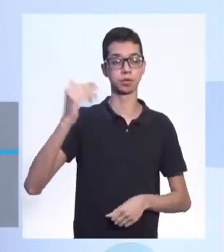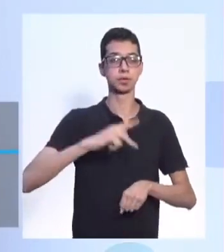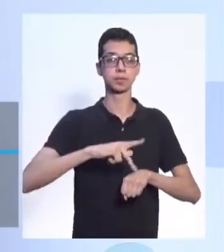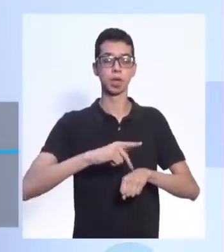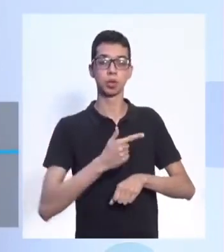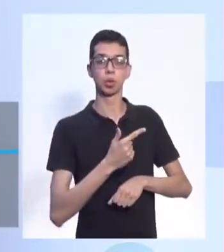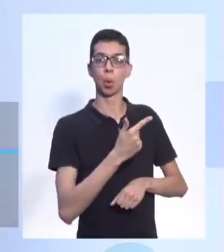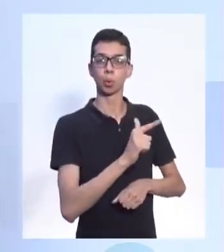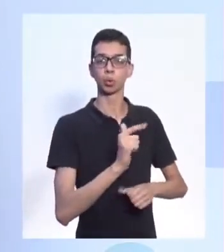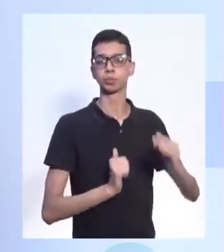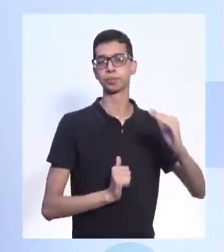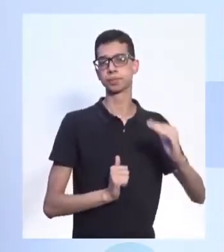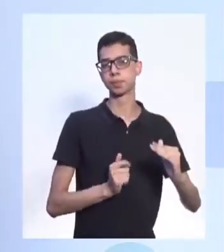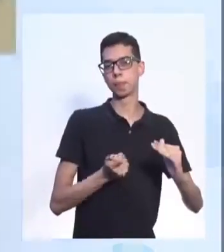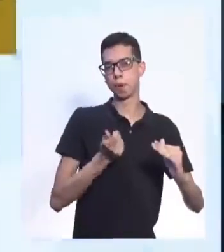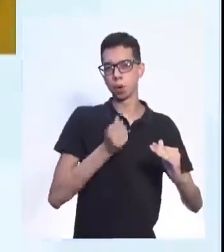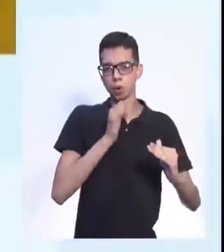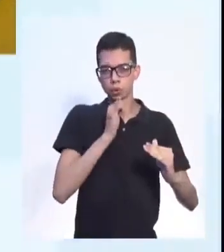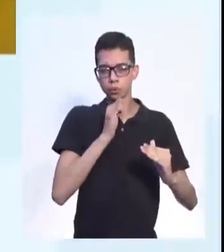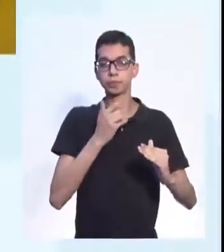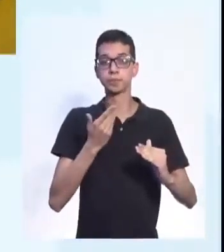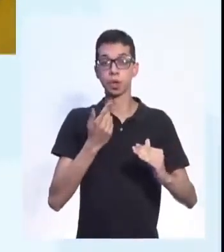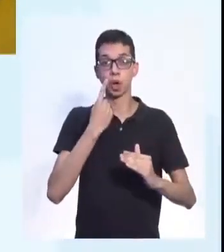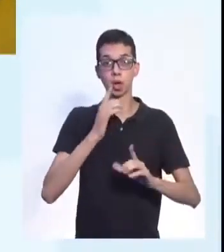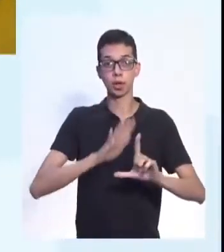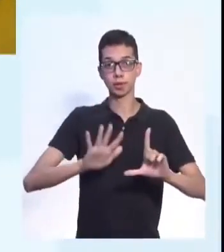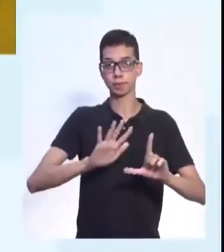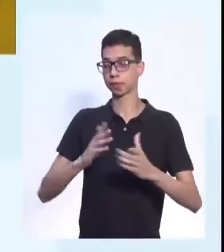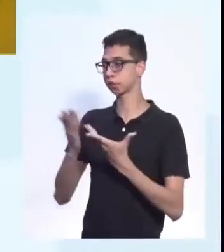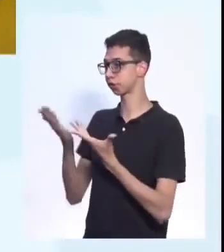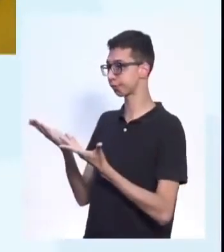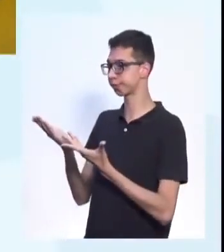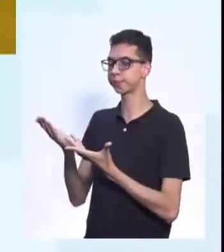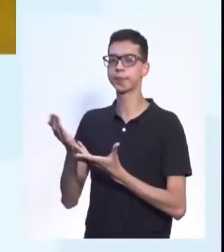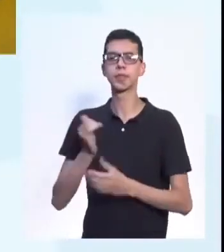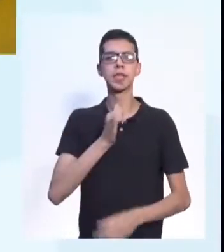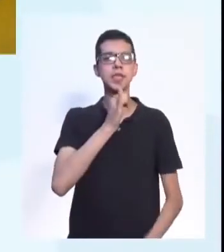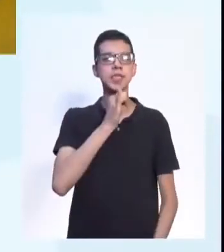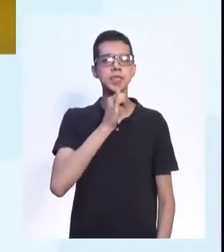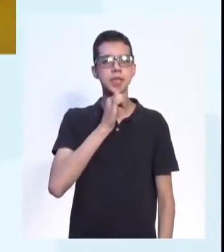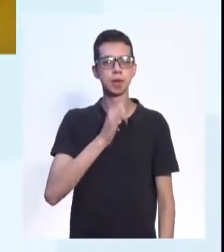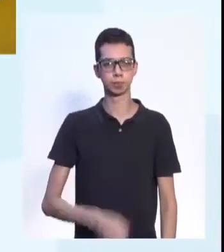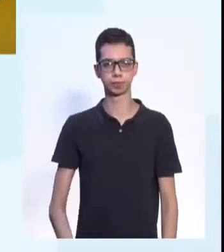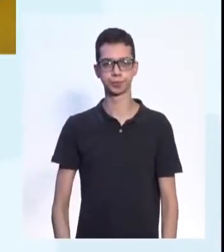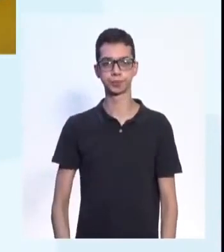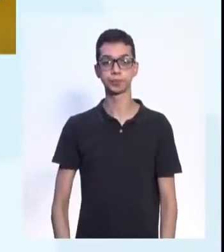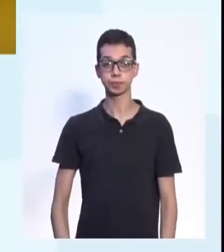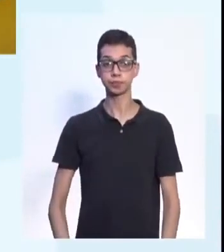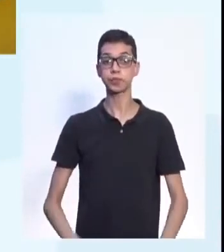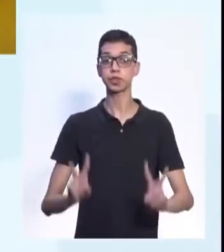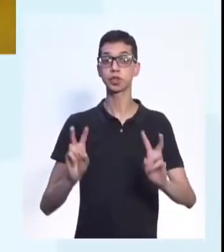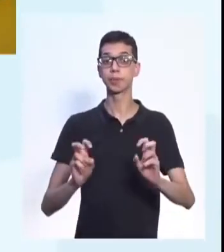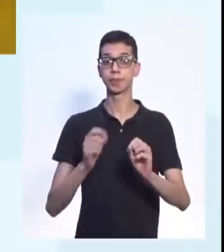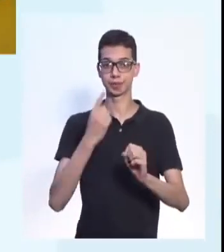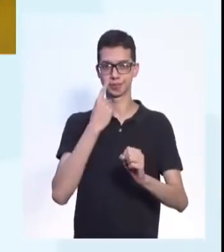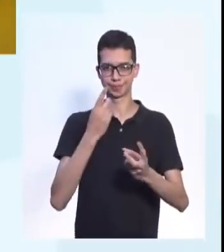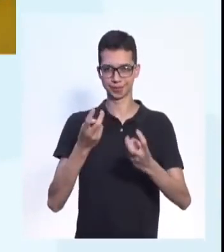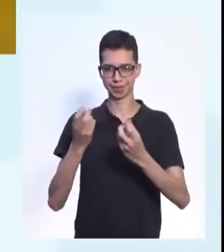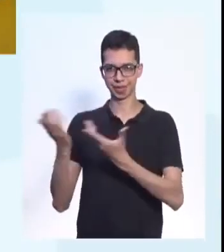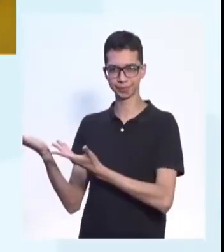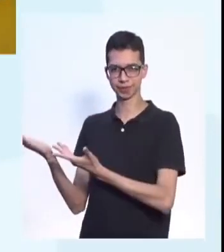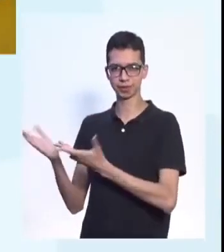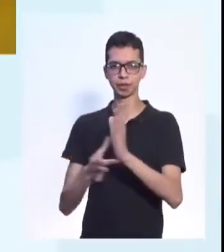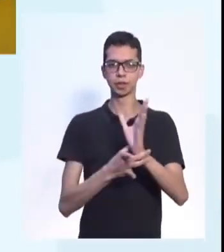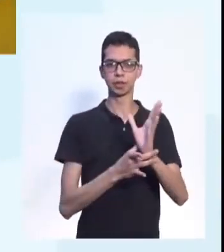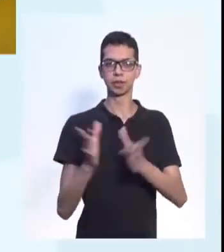gente vai colocar aí uma imagem para vocês. Então, por exemplo, ali a gente tem para representar a escravidão, e ali era o que tinha em